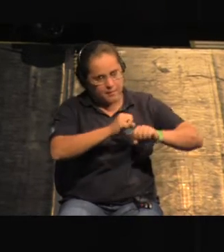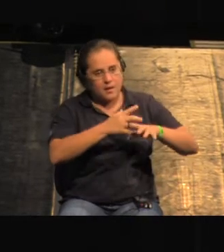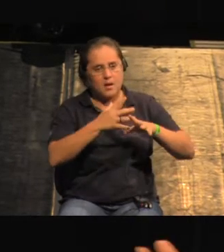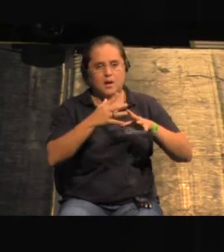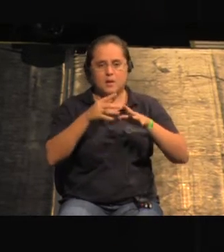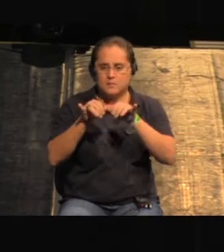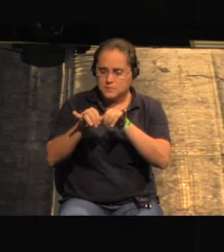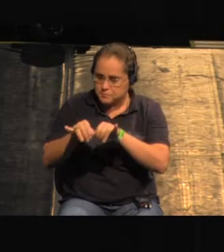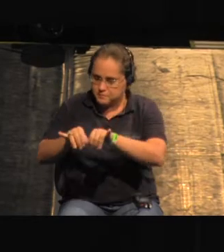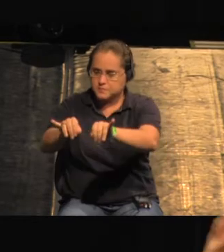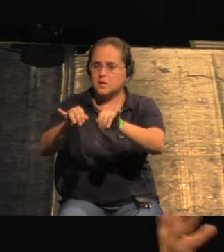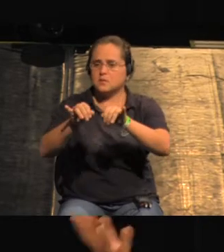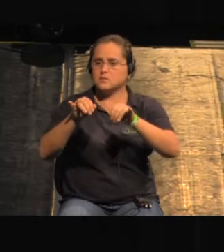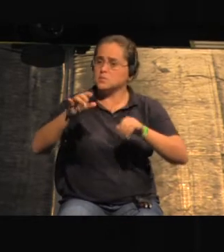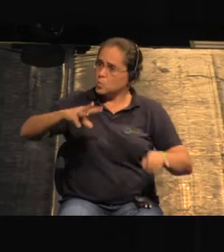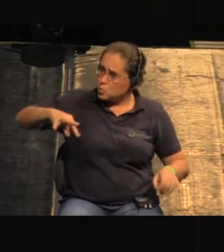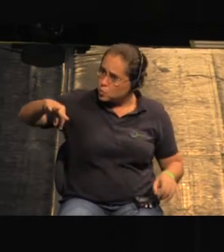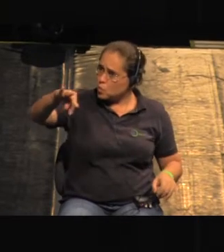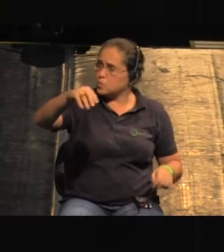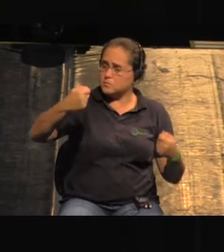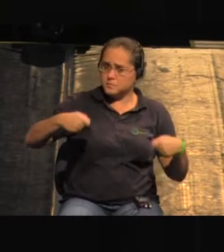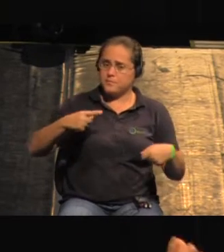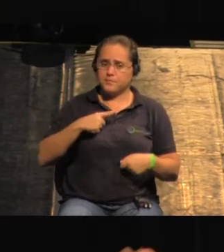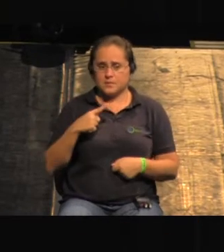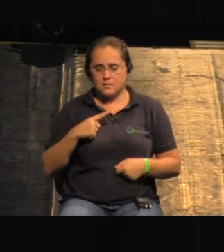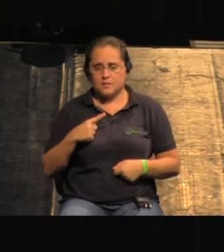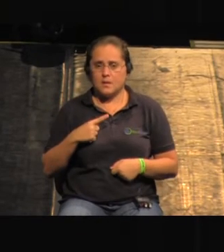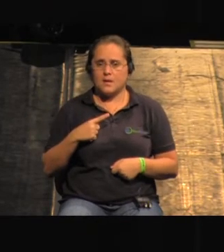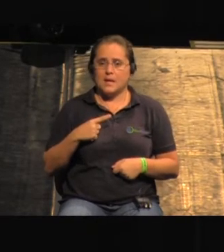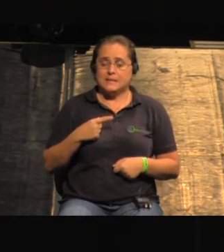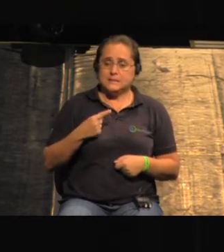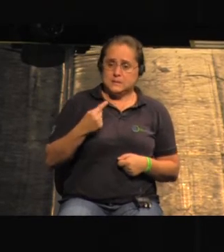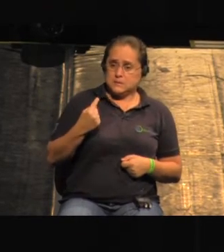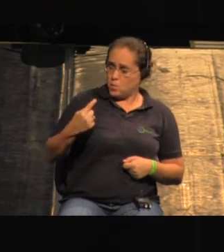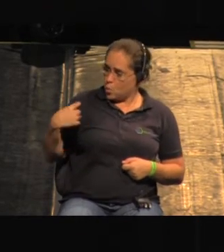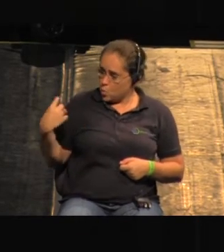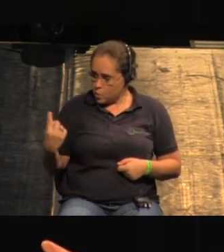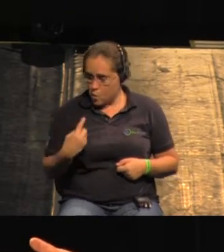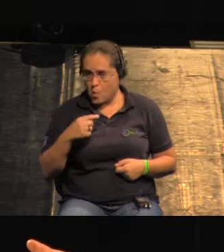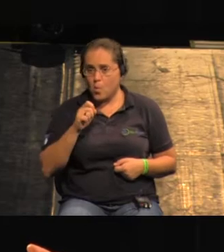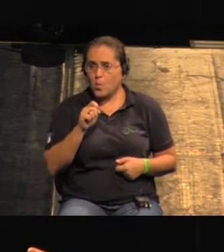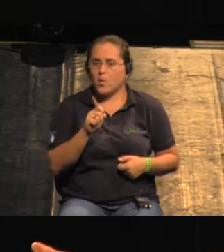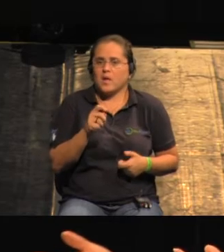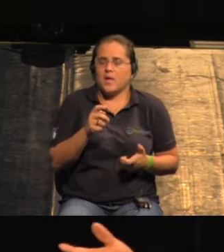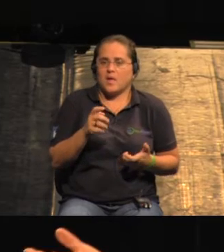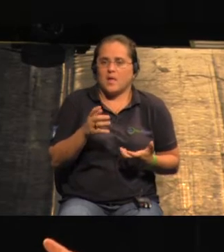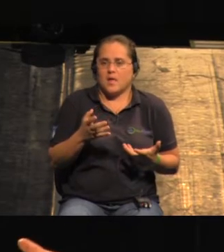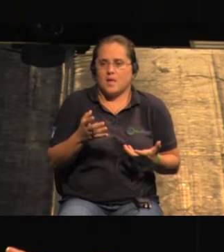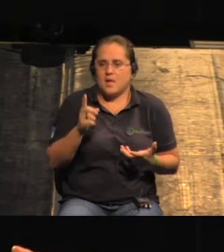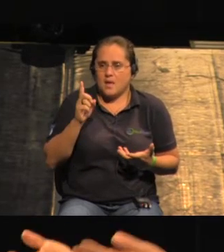lavanderias, supermercados. Essas são coisas que todos nós merecemos. A nossa intenção não